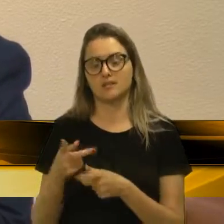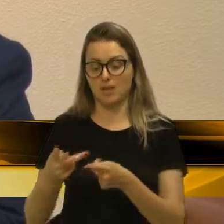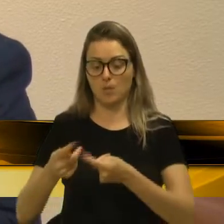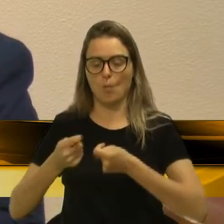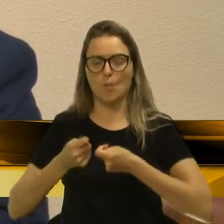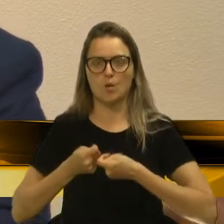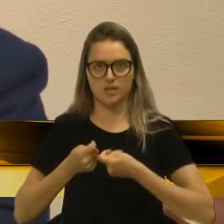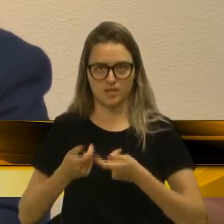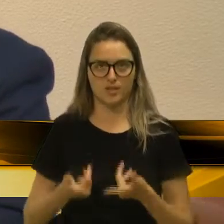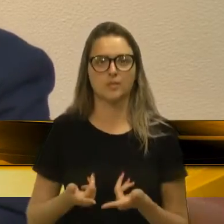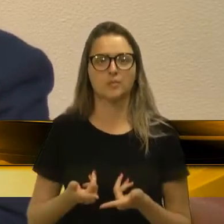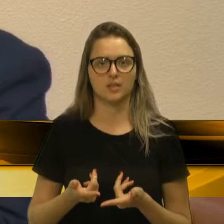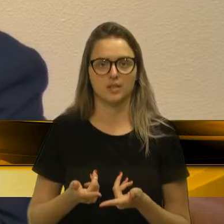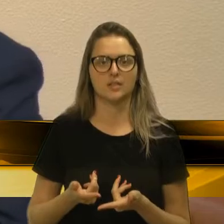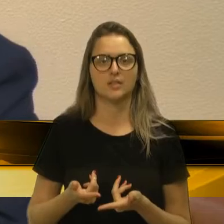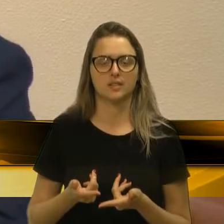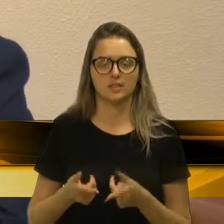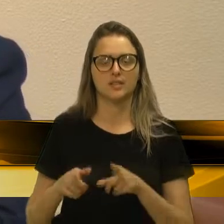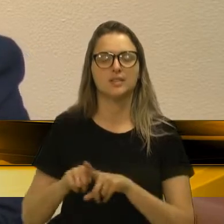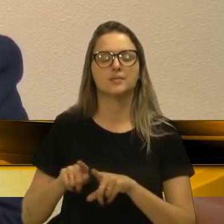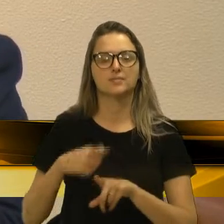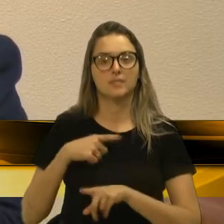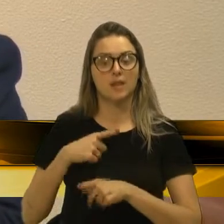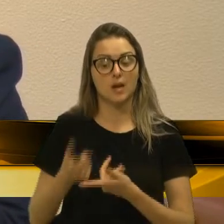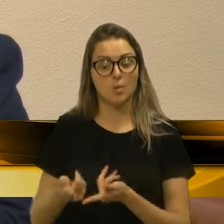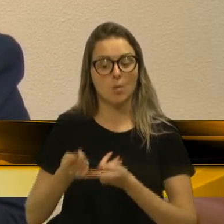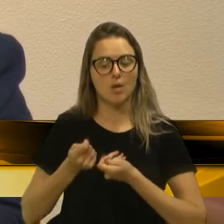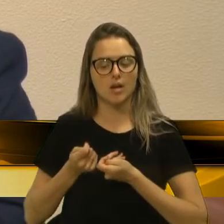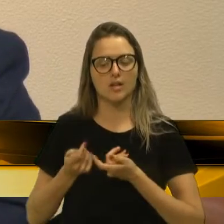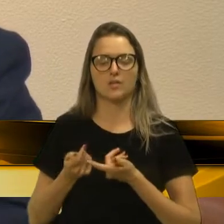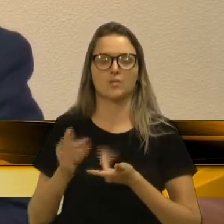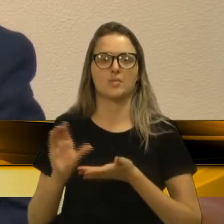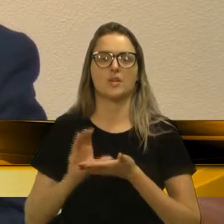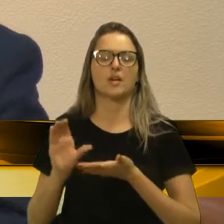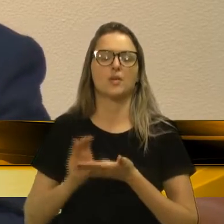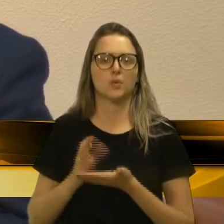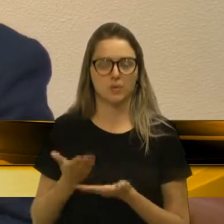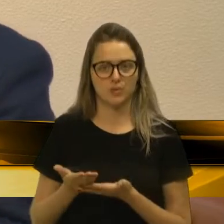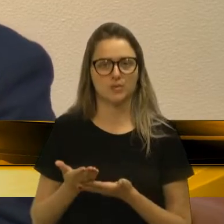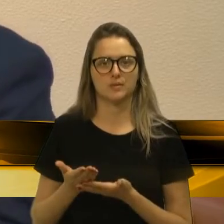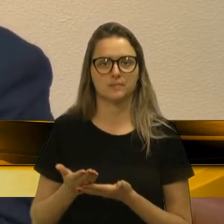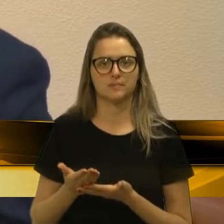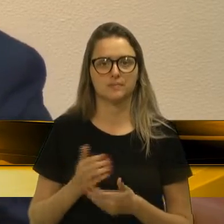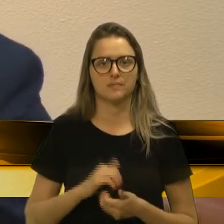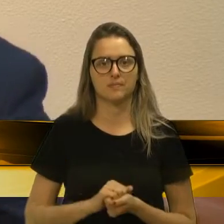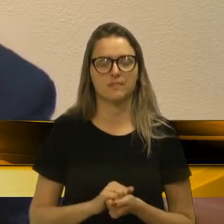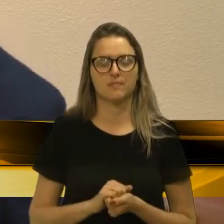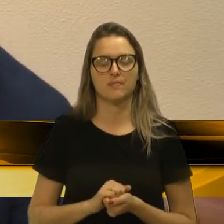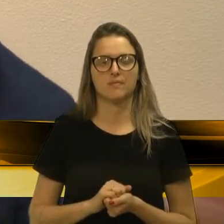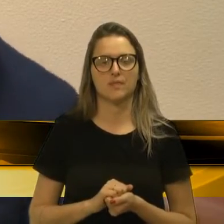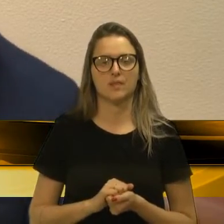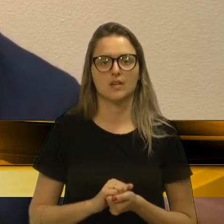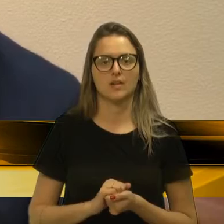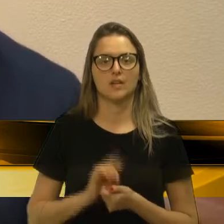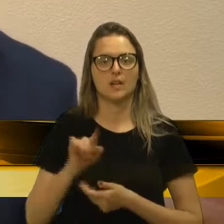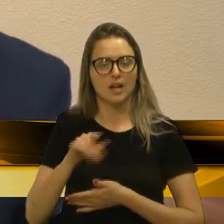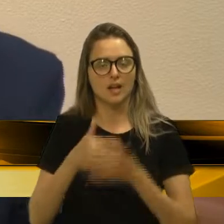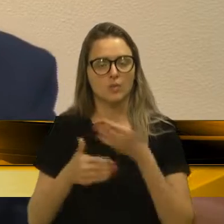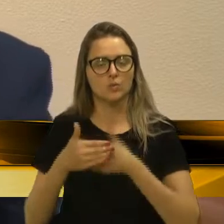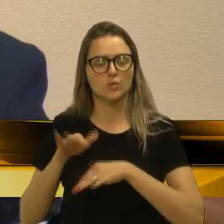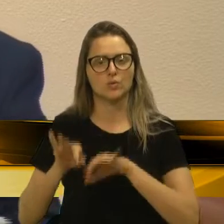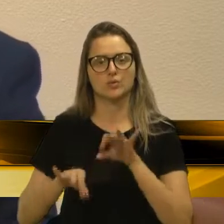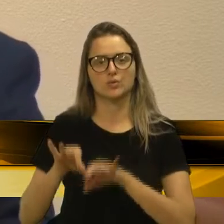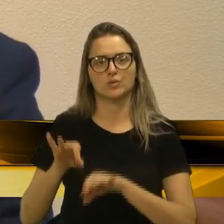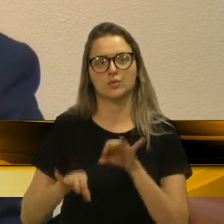a gente, para também economizar recursos públicos. Então, assim, e com essa justificativa, vereadora